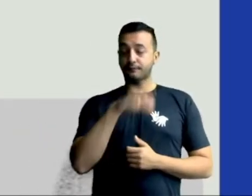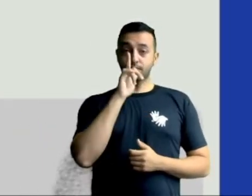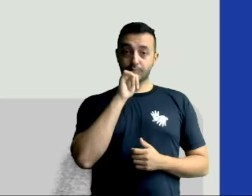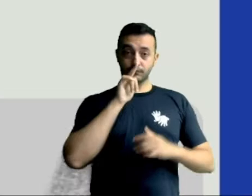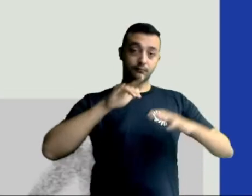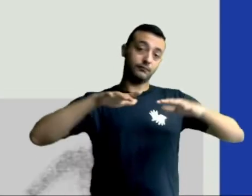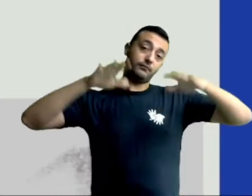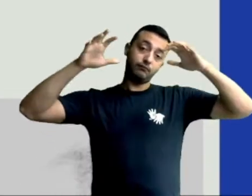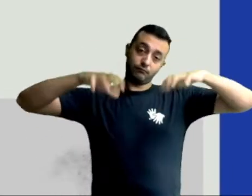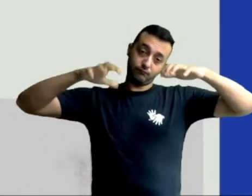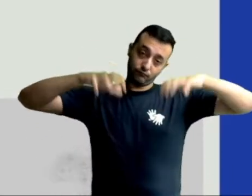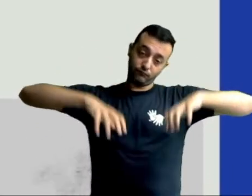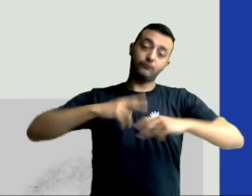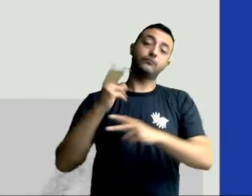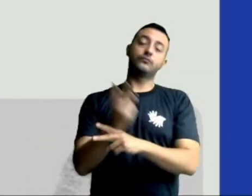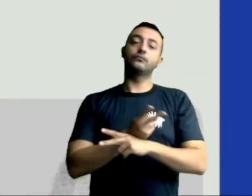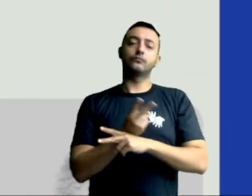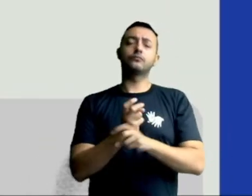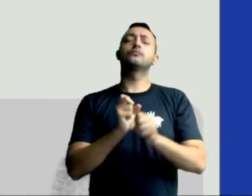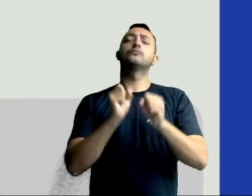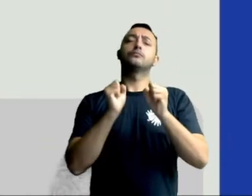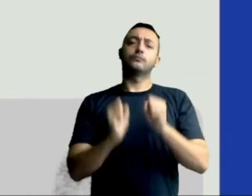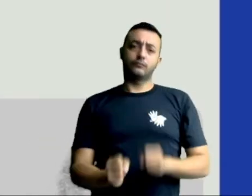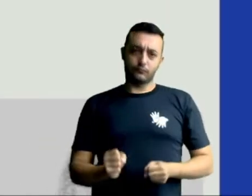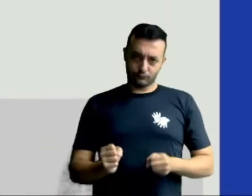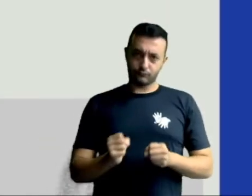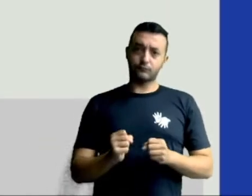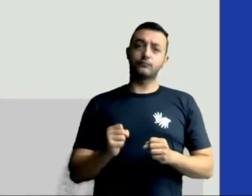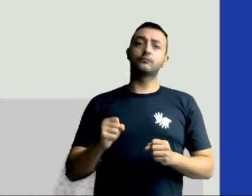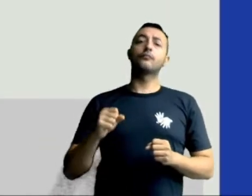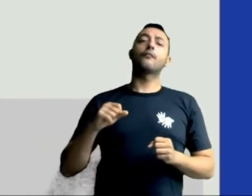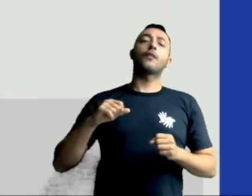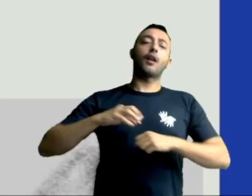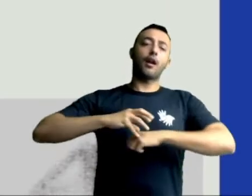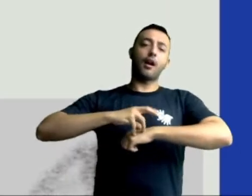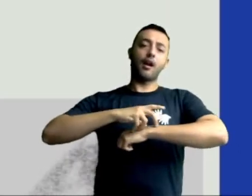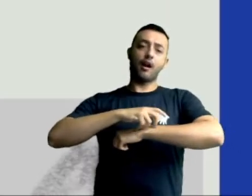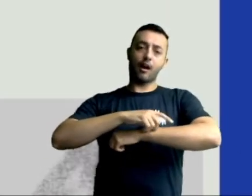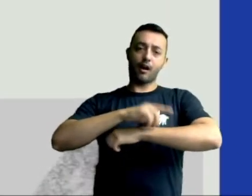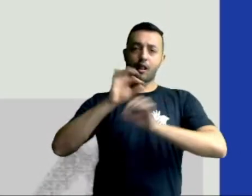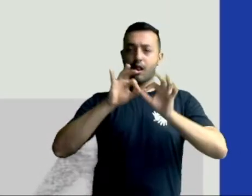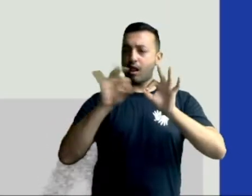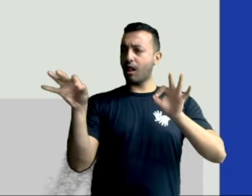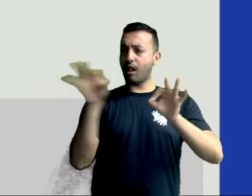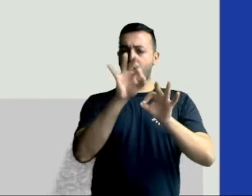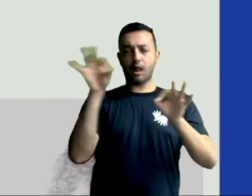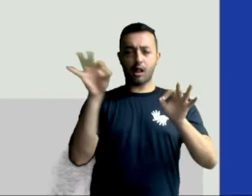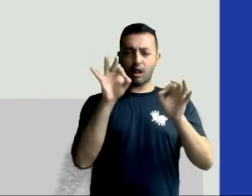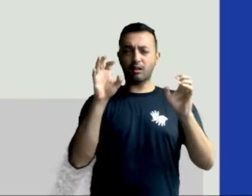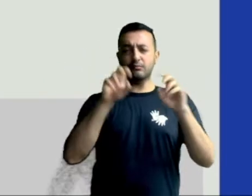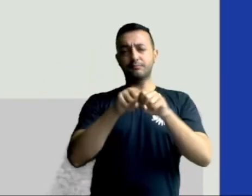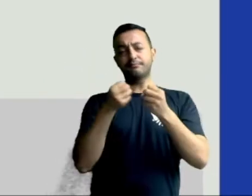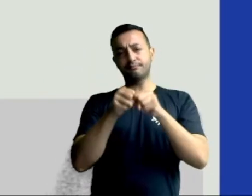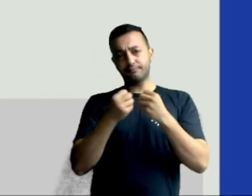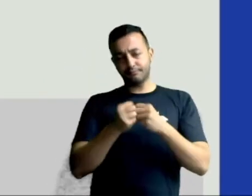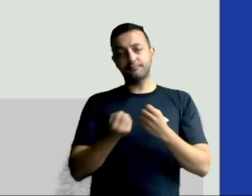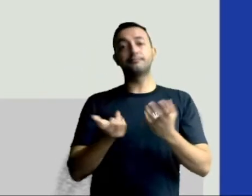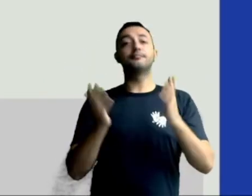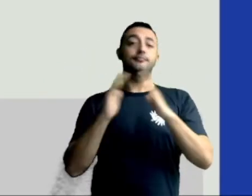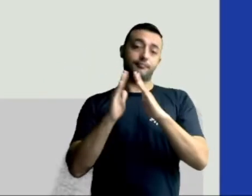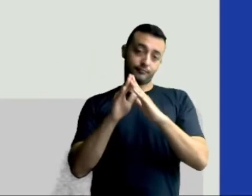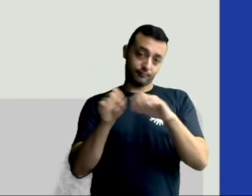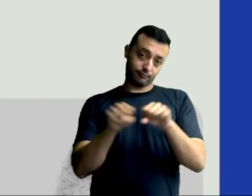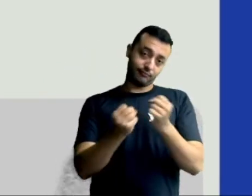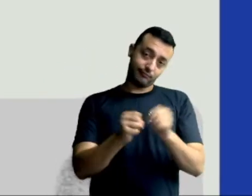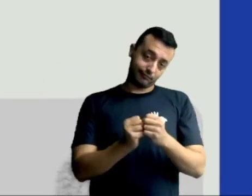da chuva e os ventos podem danificar as teias da aranha, os ninhos e até as casas, por exemplo, né?